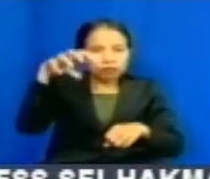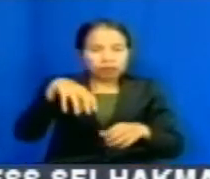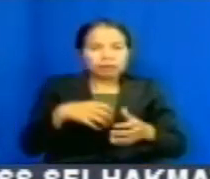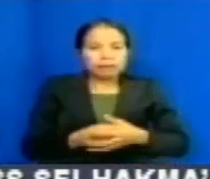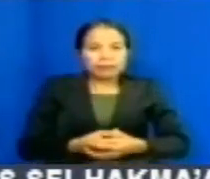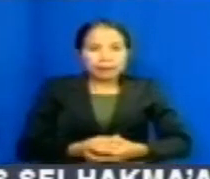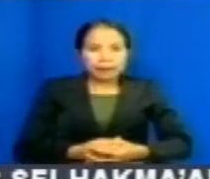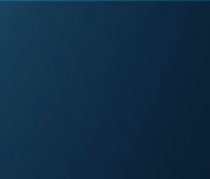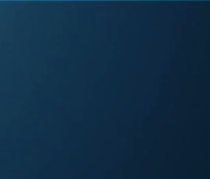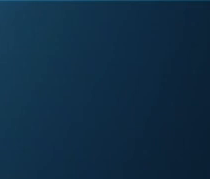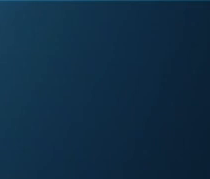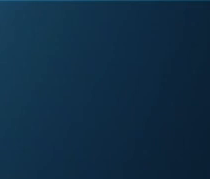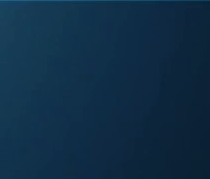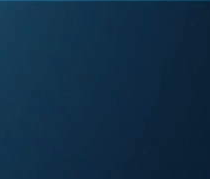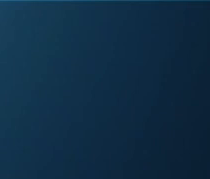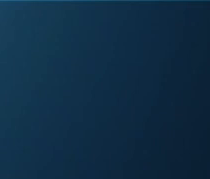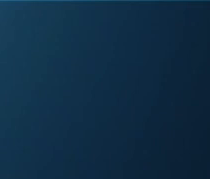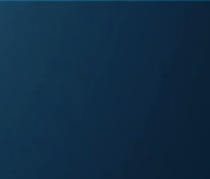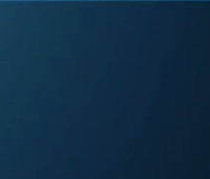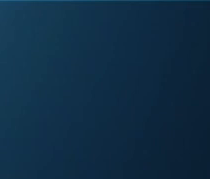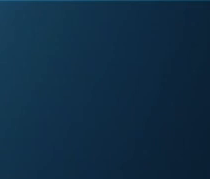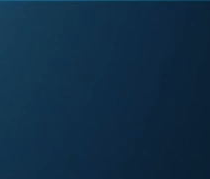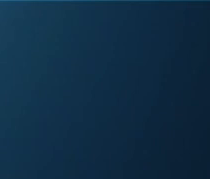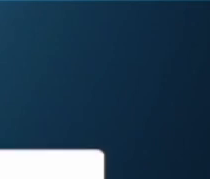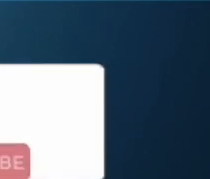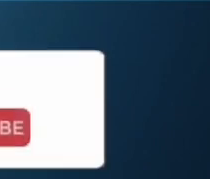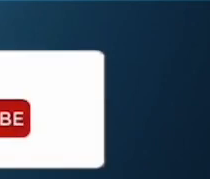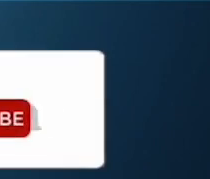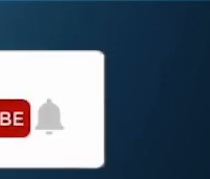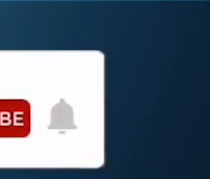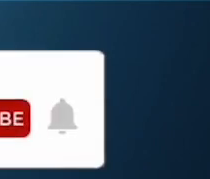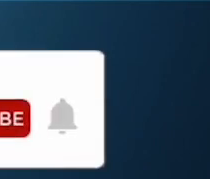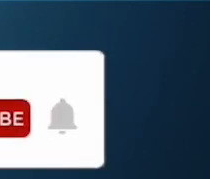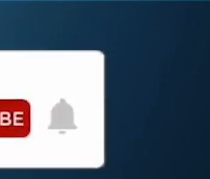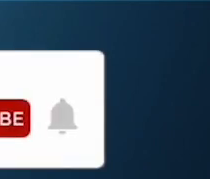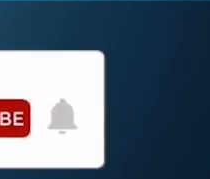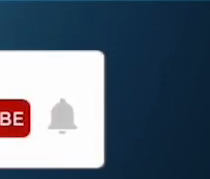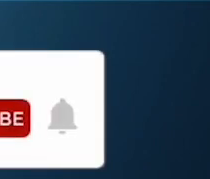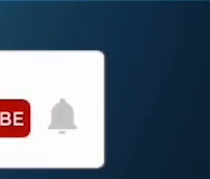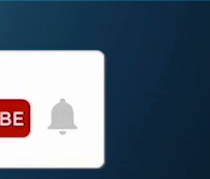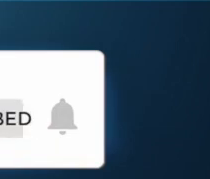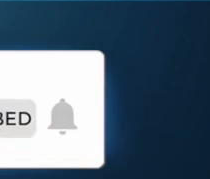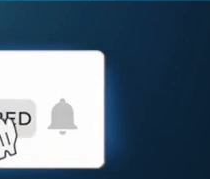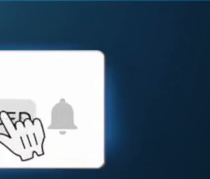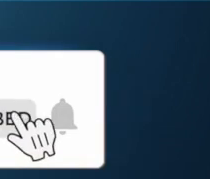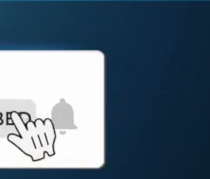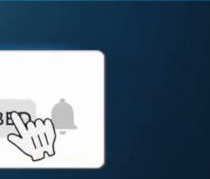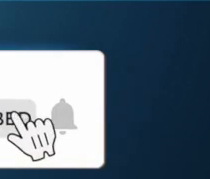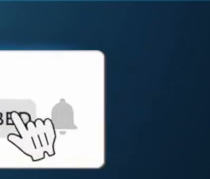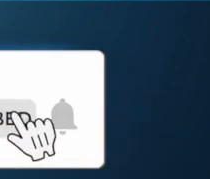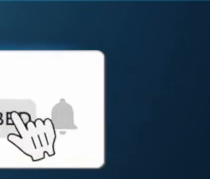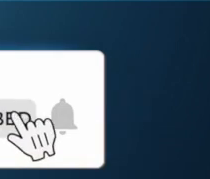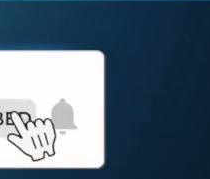Deus, ba RTTL. A tu retan informação factuais não atuais, que te haluha, inscreva e ha